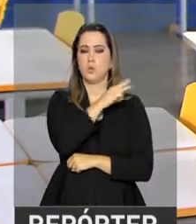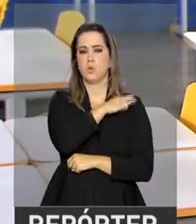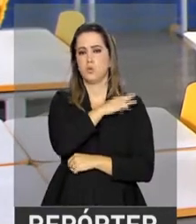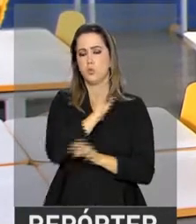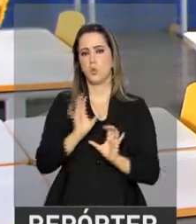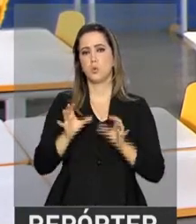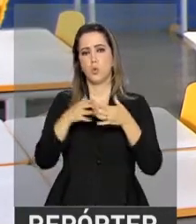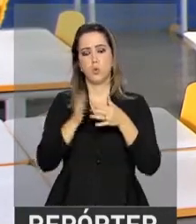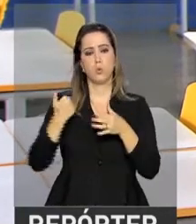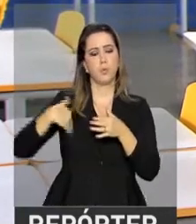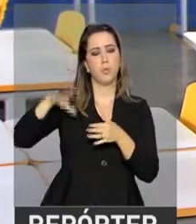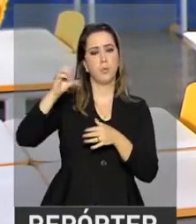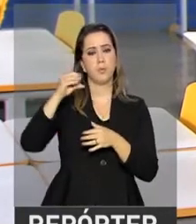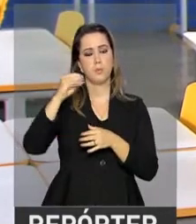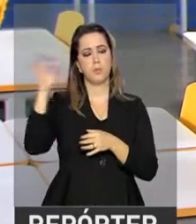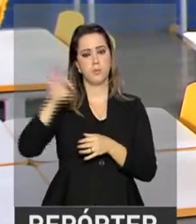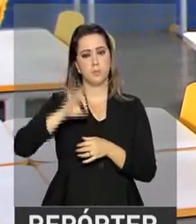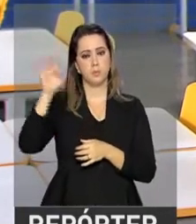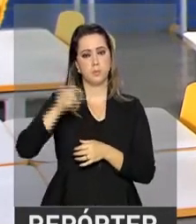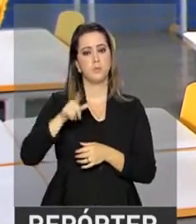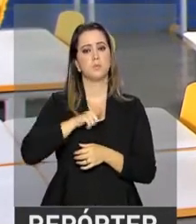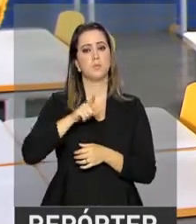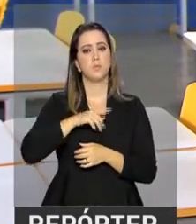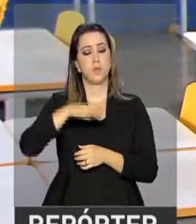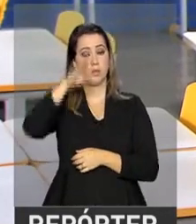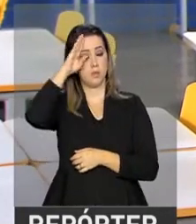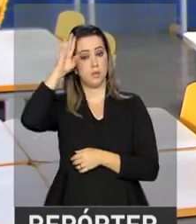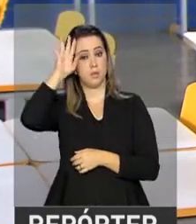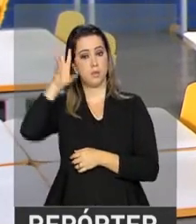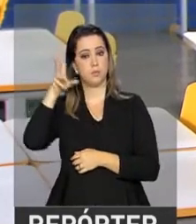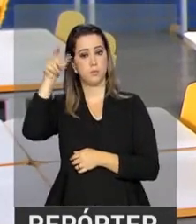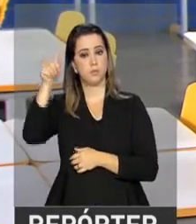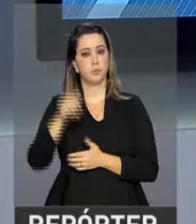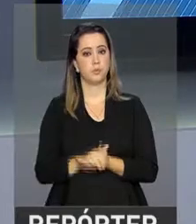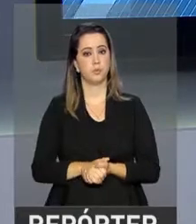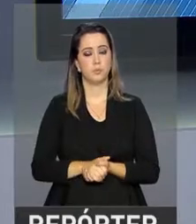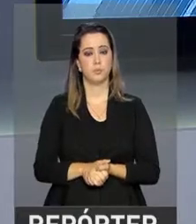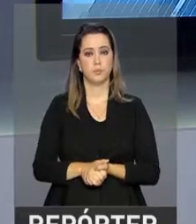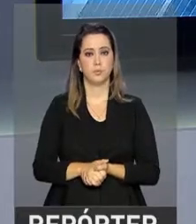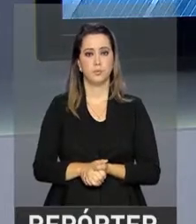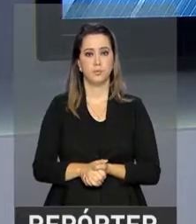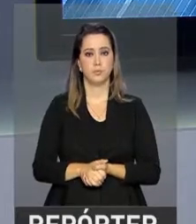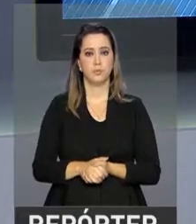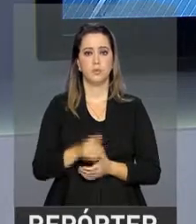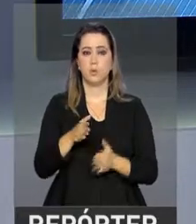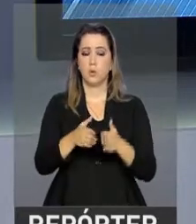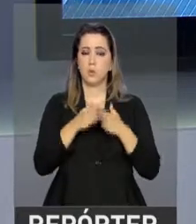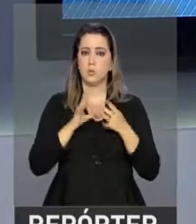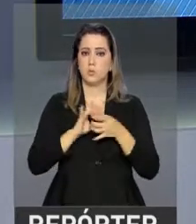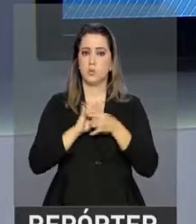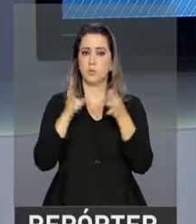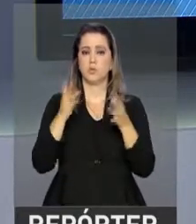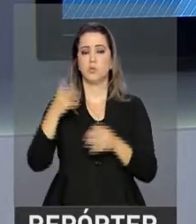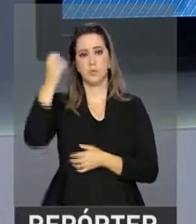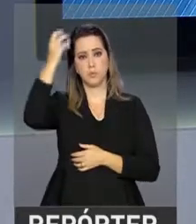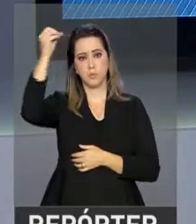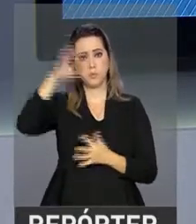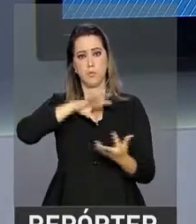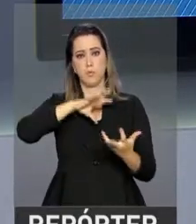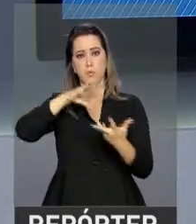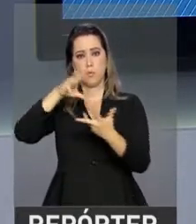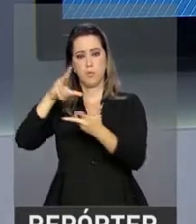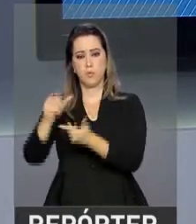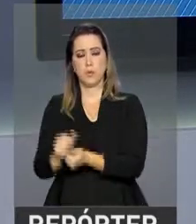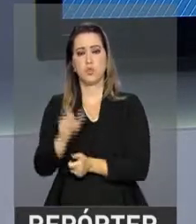grande maioria mais de 90% têm filhos superior completo os pedidos de autorização para viagem internacional